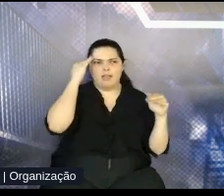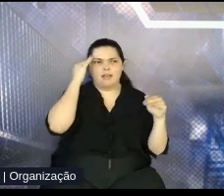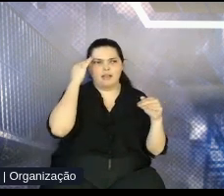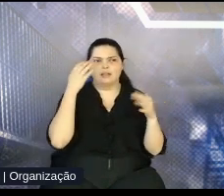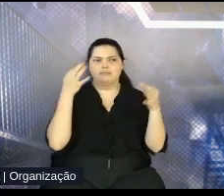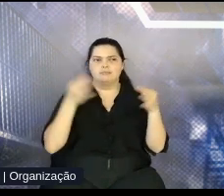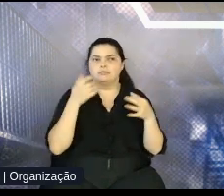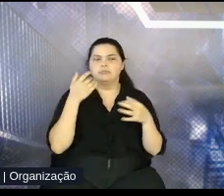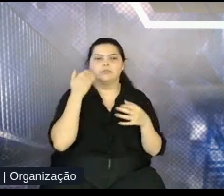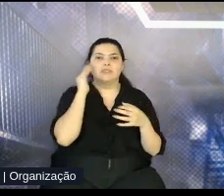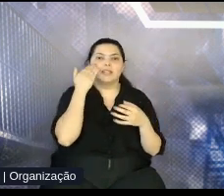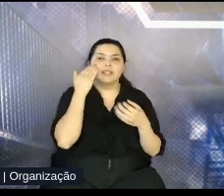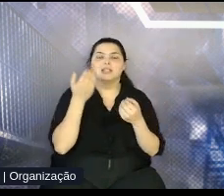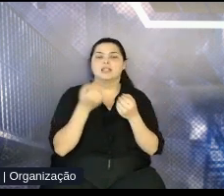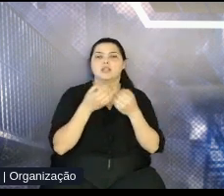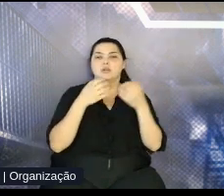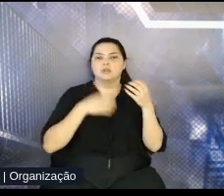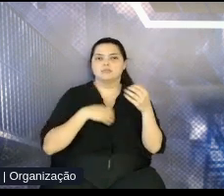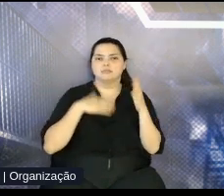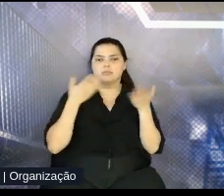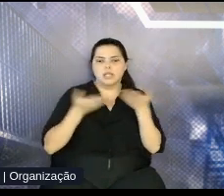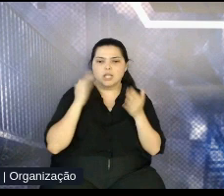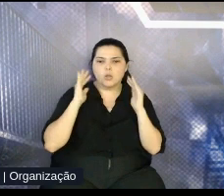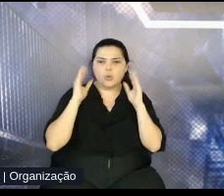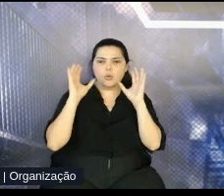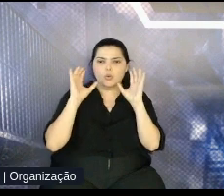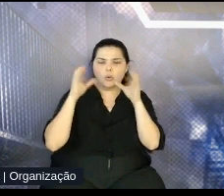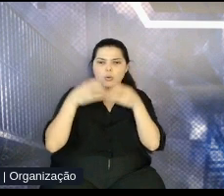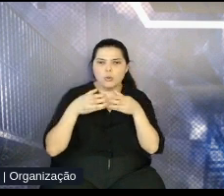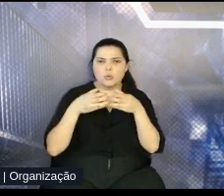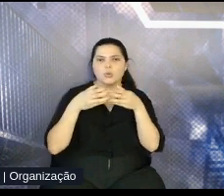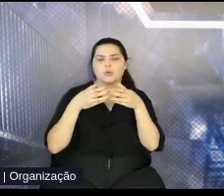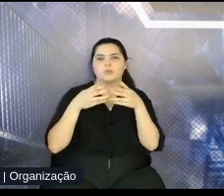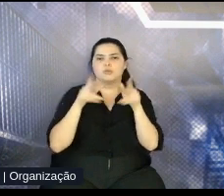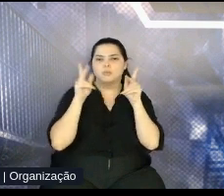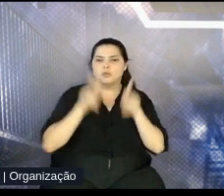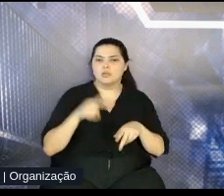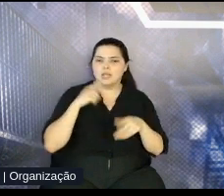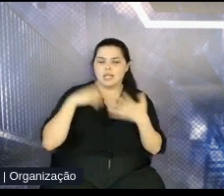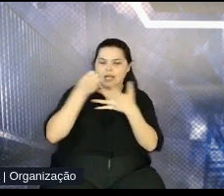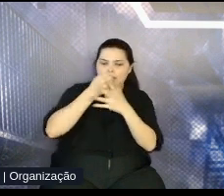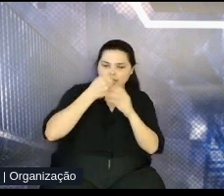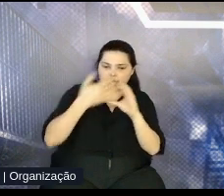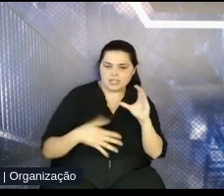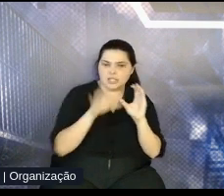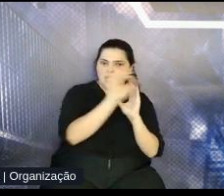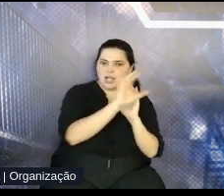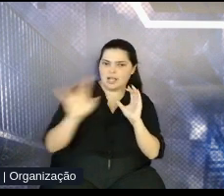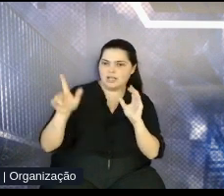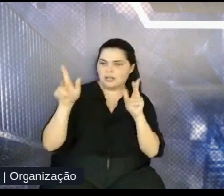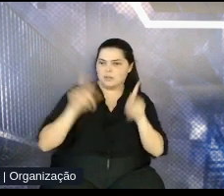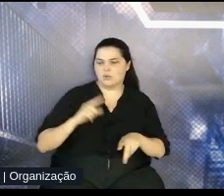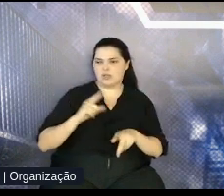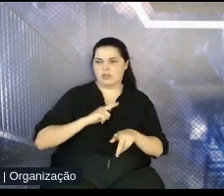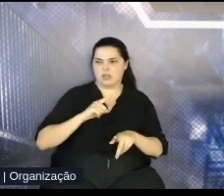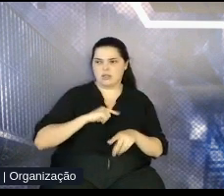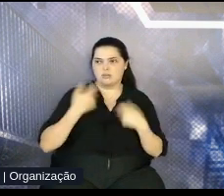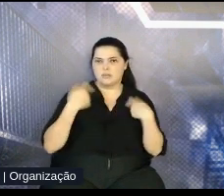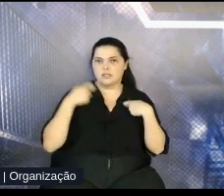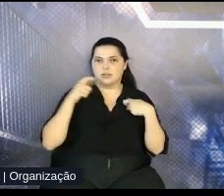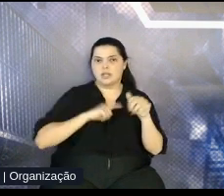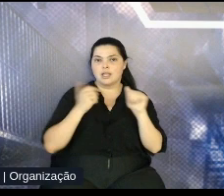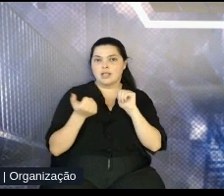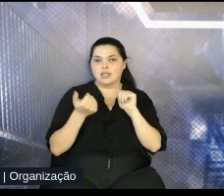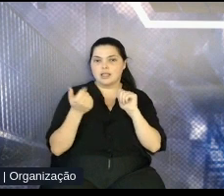pessoas. Então, eu tenho essas características, essas peculiaridades de cada indivíduo. Então, eu conseguir ter esse aspecto de